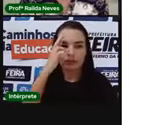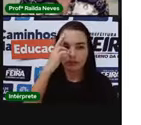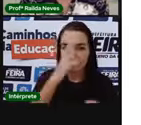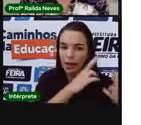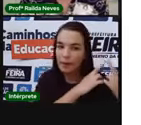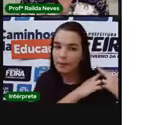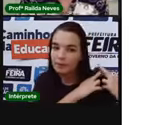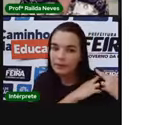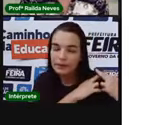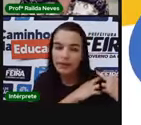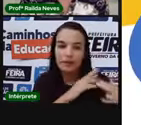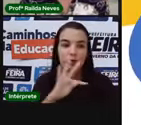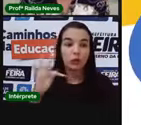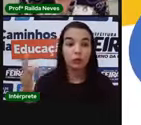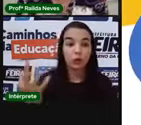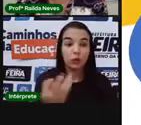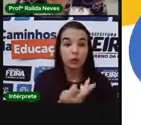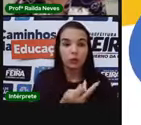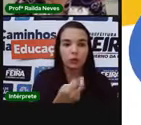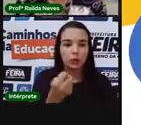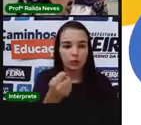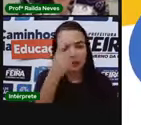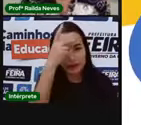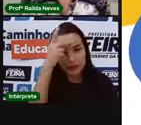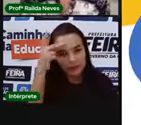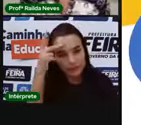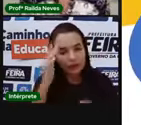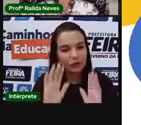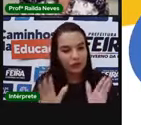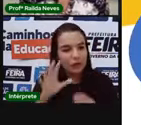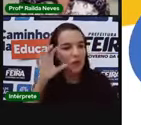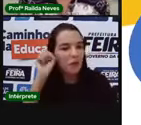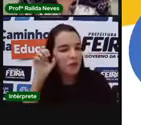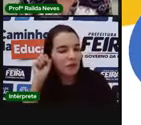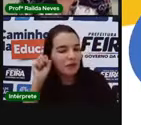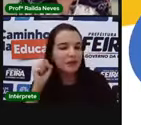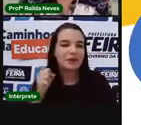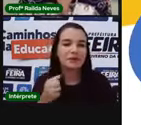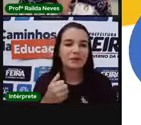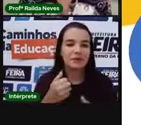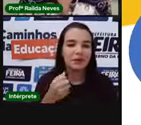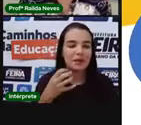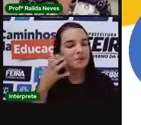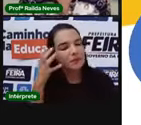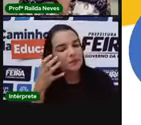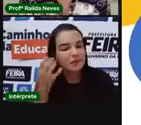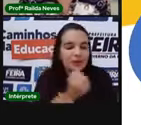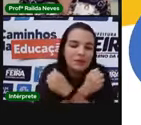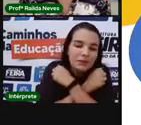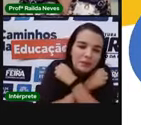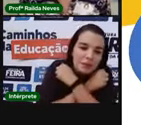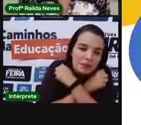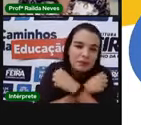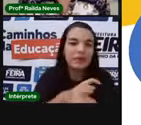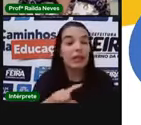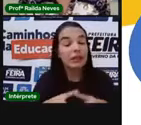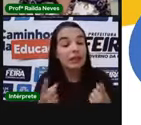João, por seguir, a gente ouviu a música do abraço. Ok, então, a